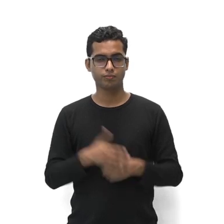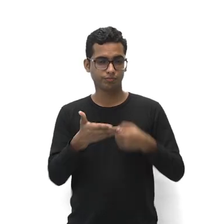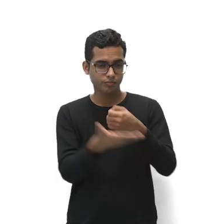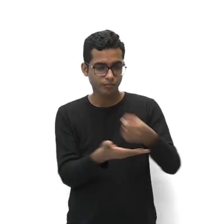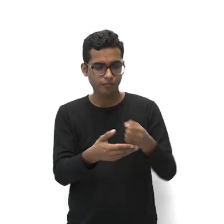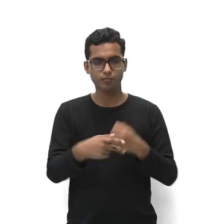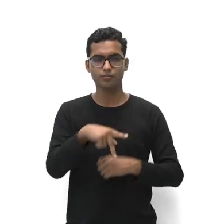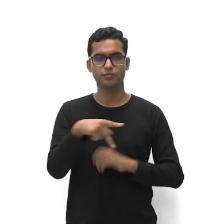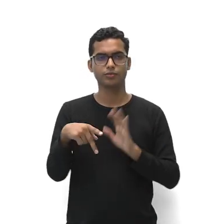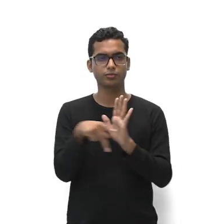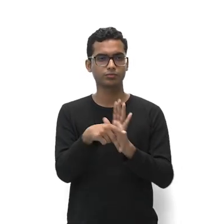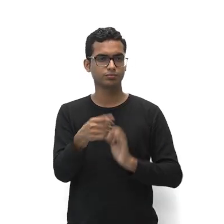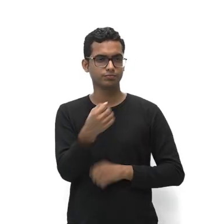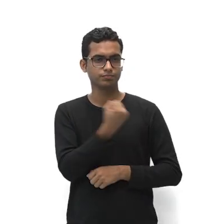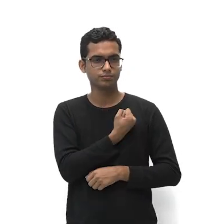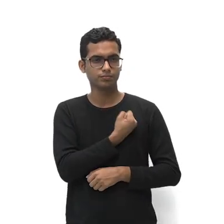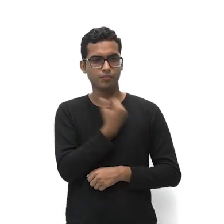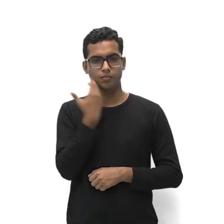o número